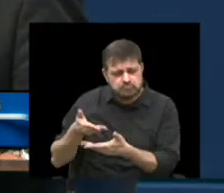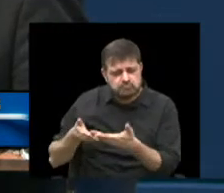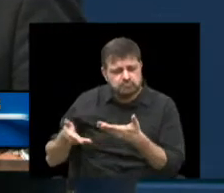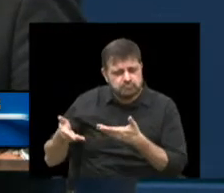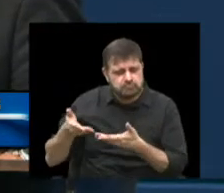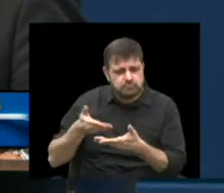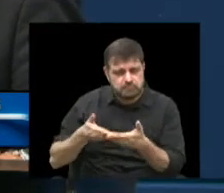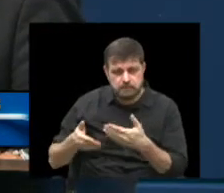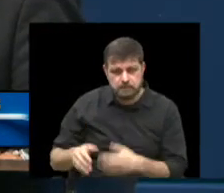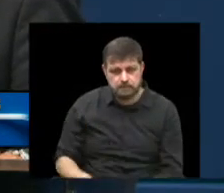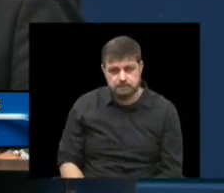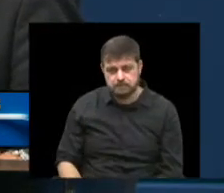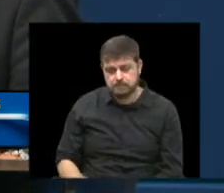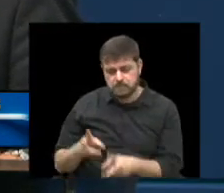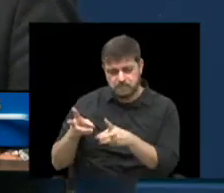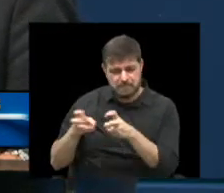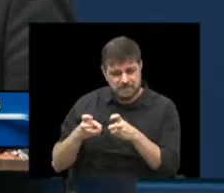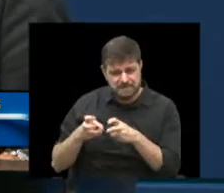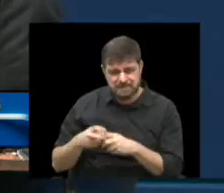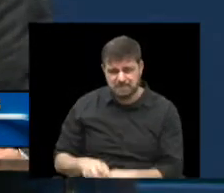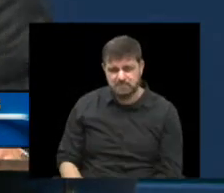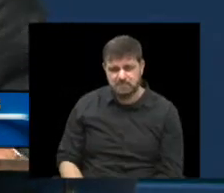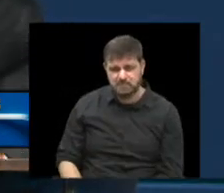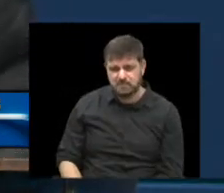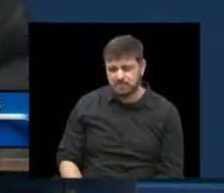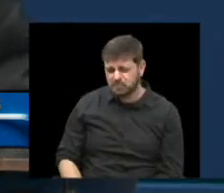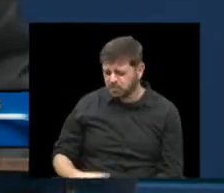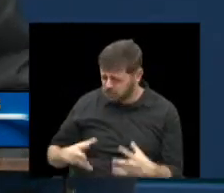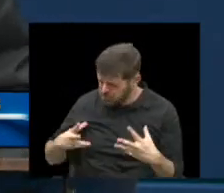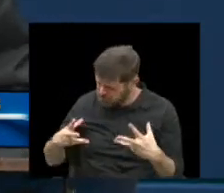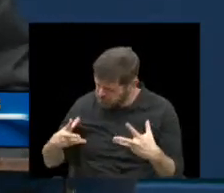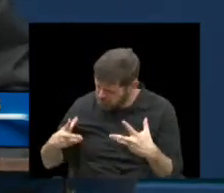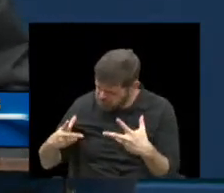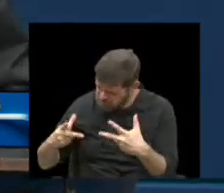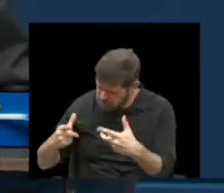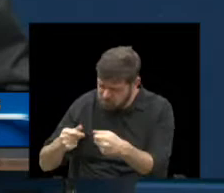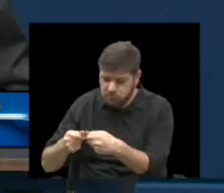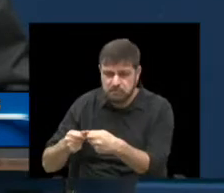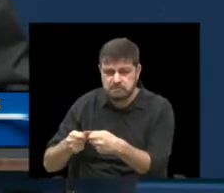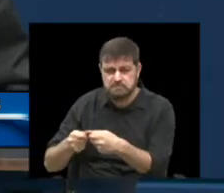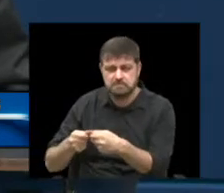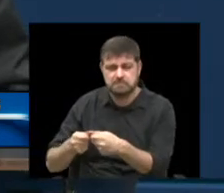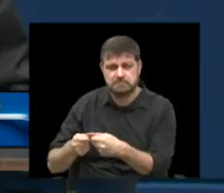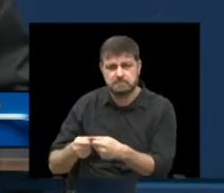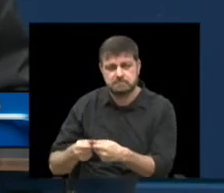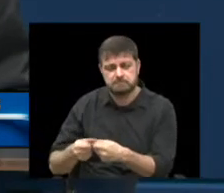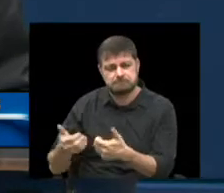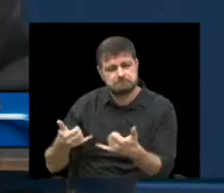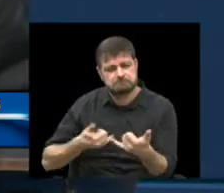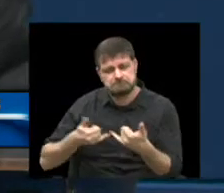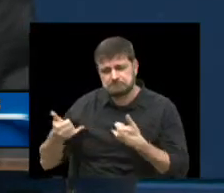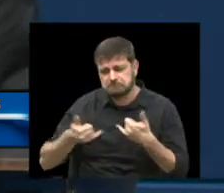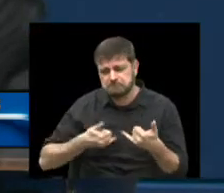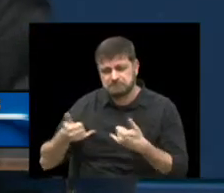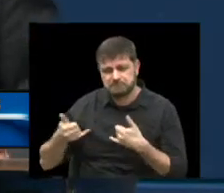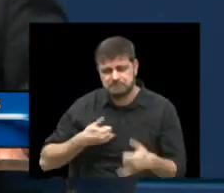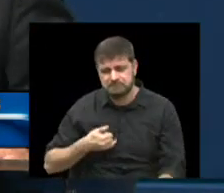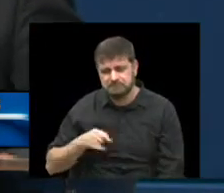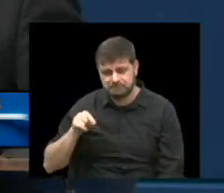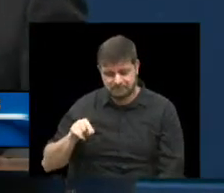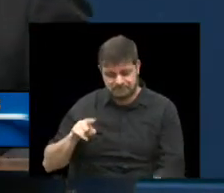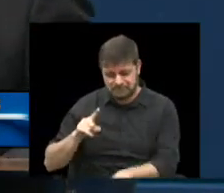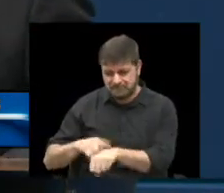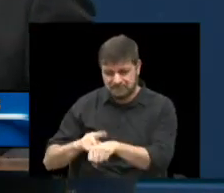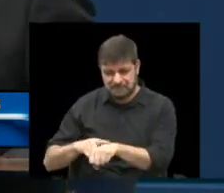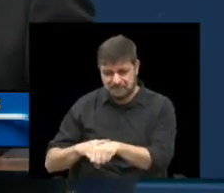e, unanimemente, todos que eu tenho conversado não tiveram a oportunidade ou a